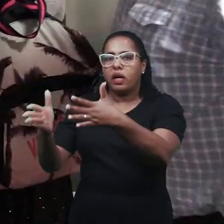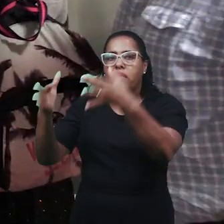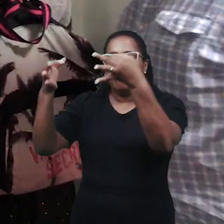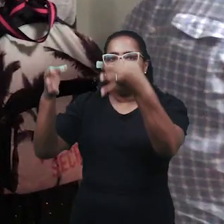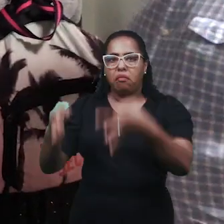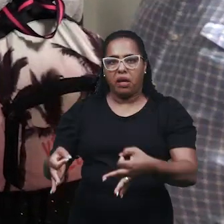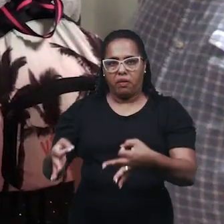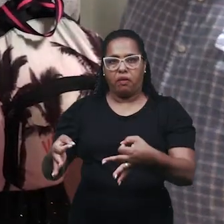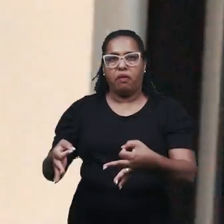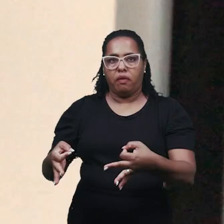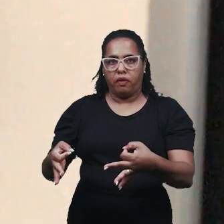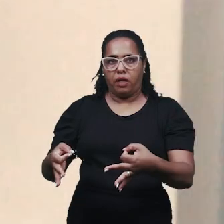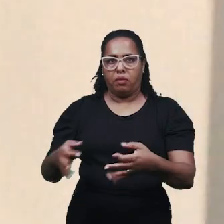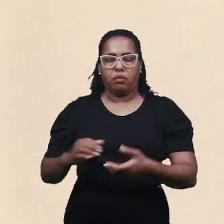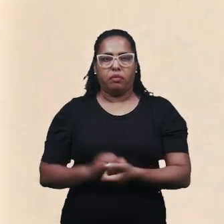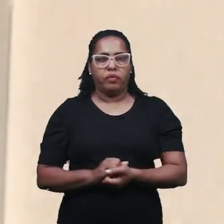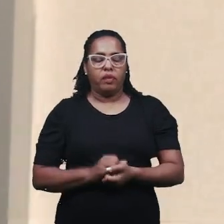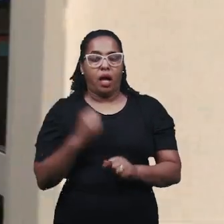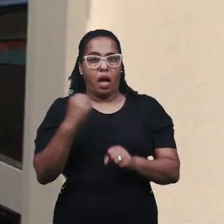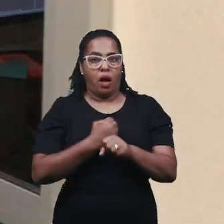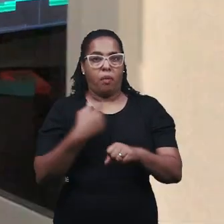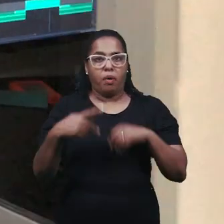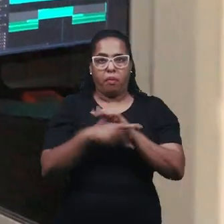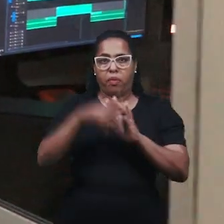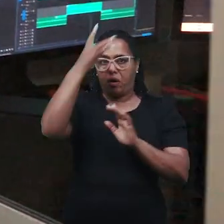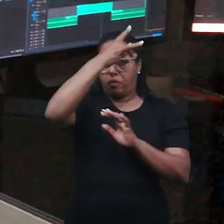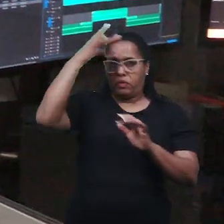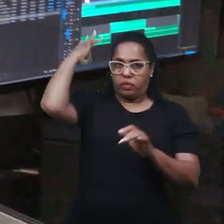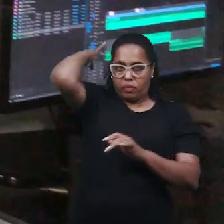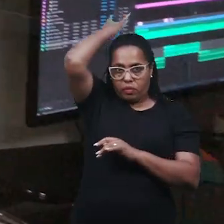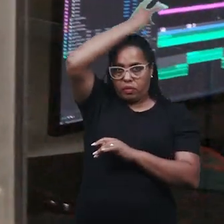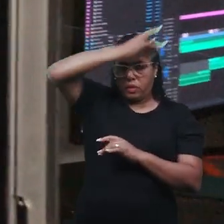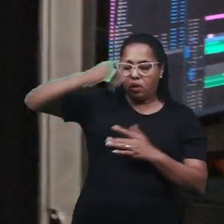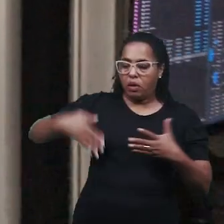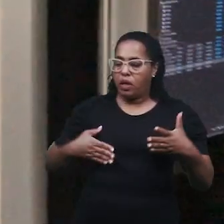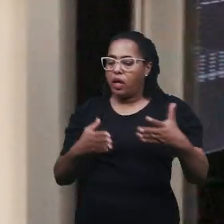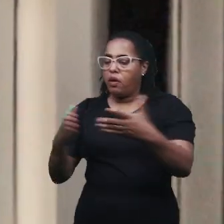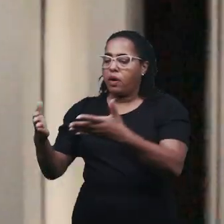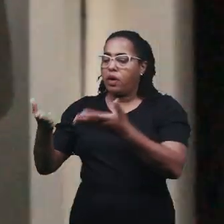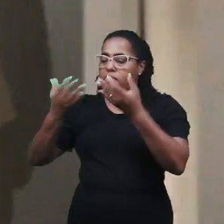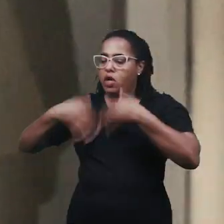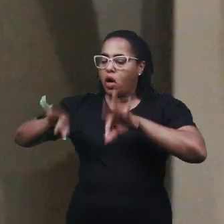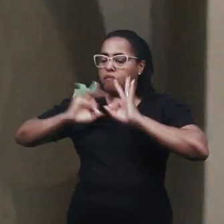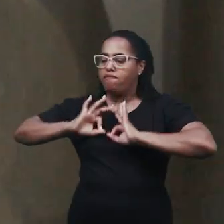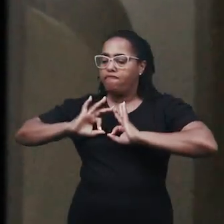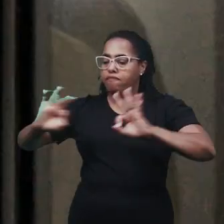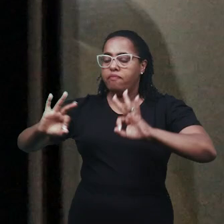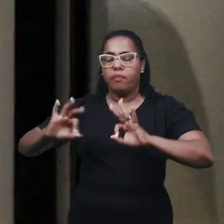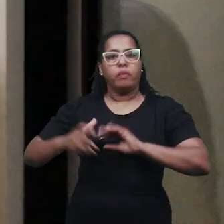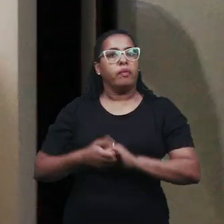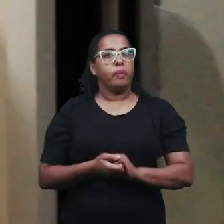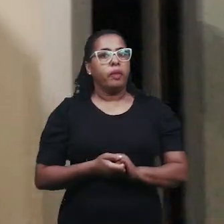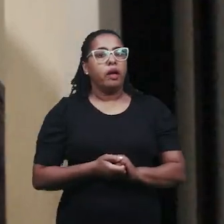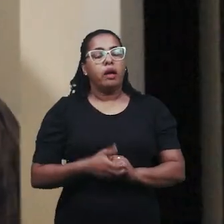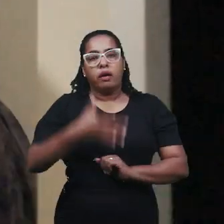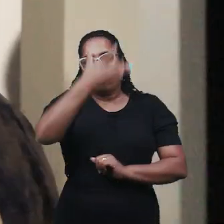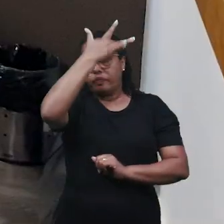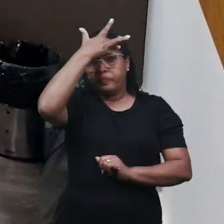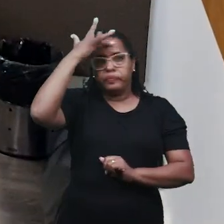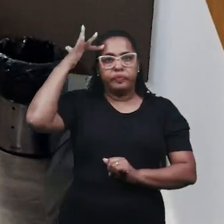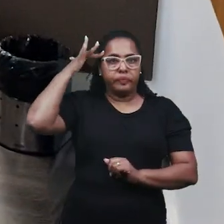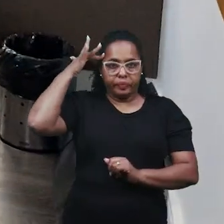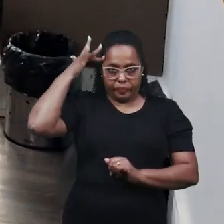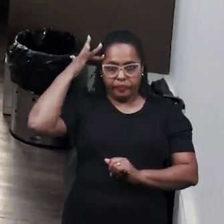excelente. Então a obra do Espírito Santo é um caminho mais excelente. Então essas pessoas